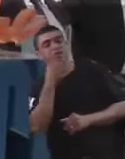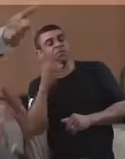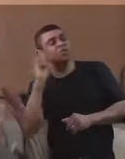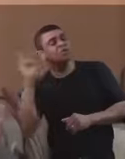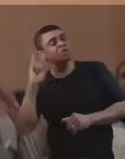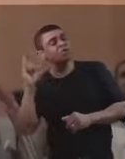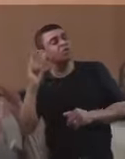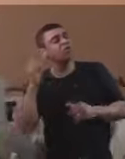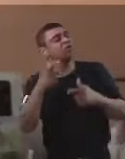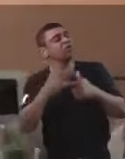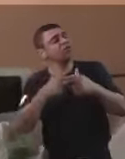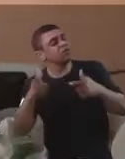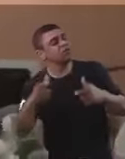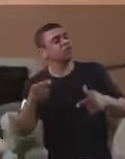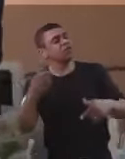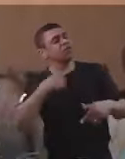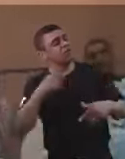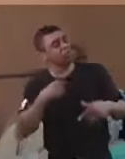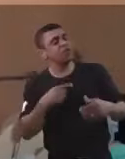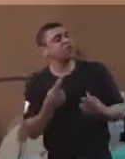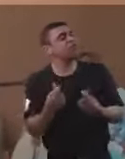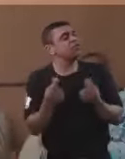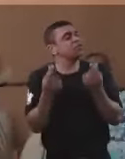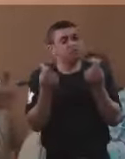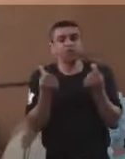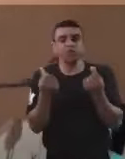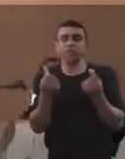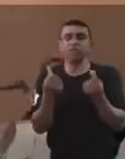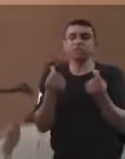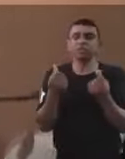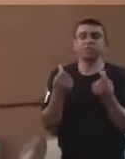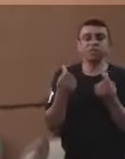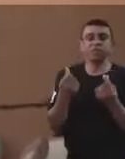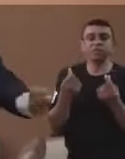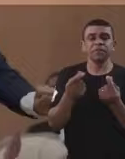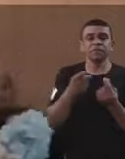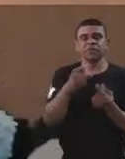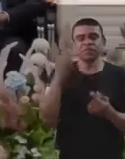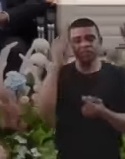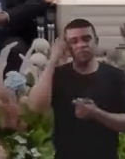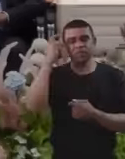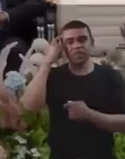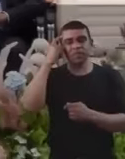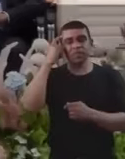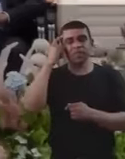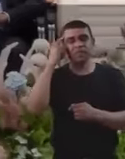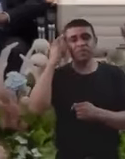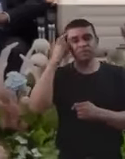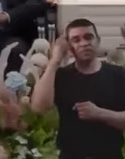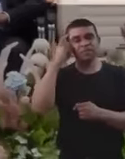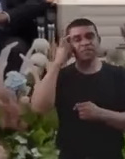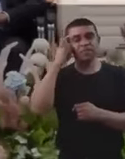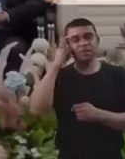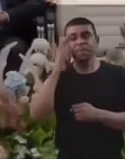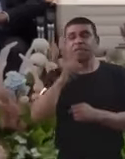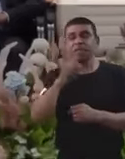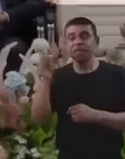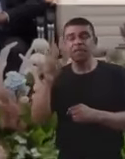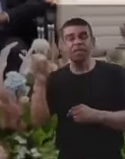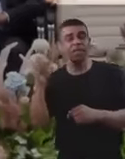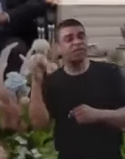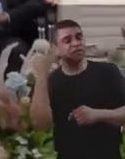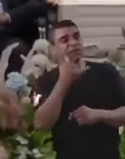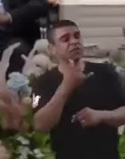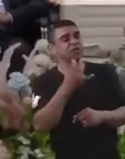mestre. Jesus é o servo dele. Olha que bonitinho. Eu estou no culto, mas eu determino. Eu estou no